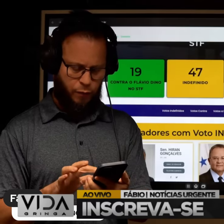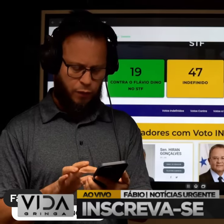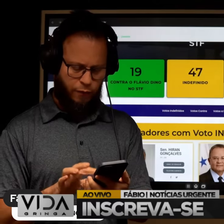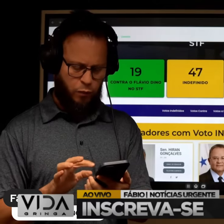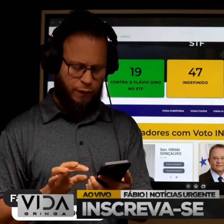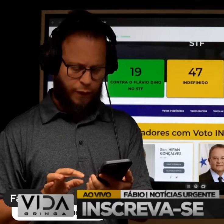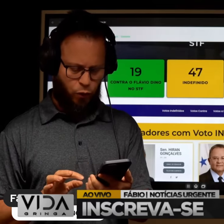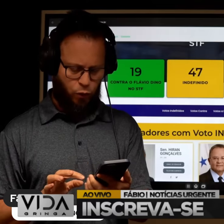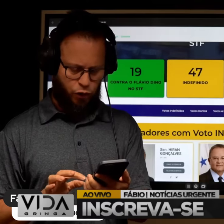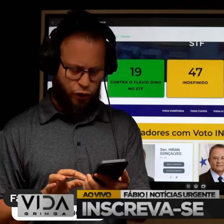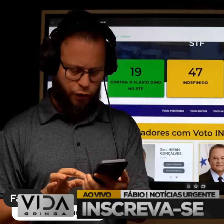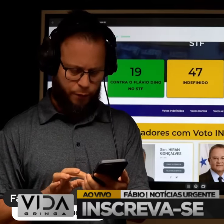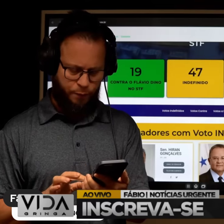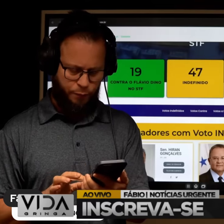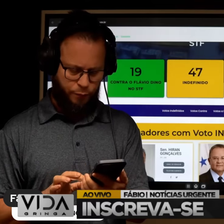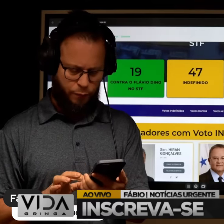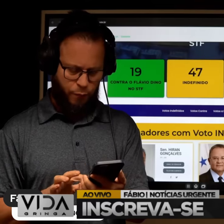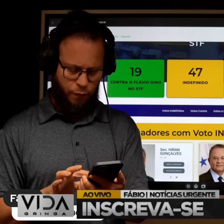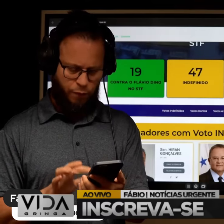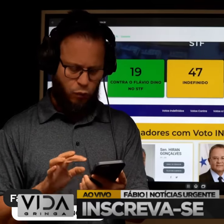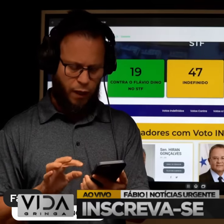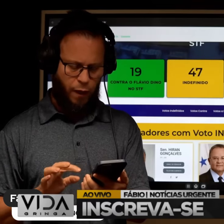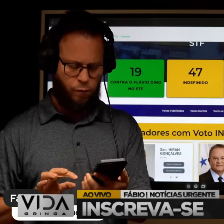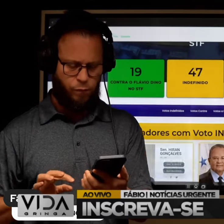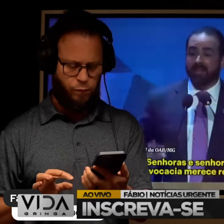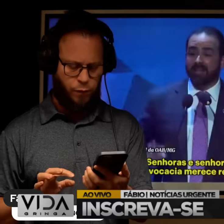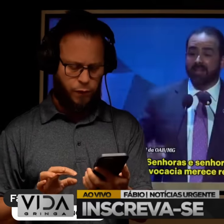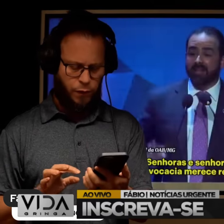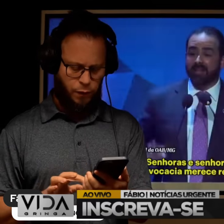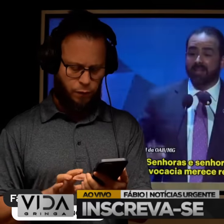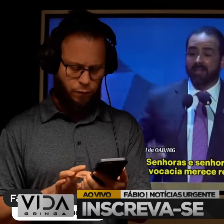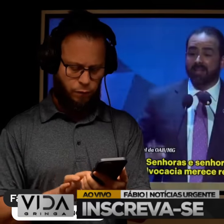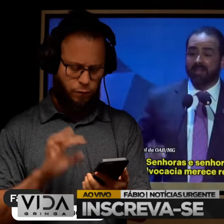aqui. Vamos lá, vamos na tecnologia. Vamos lá.